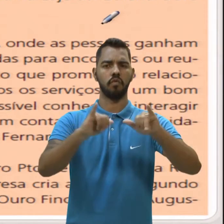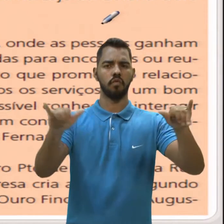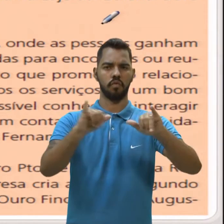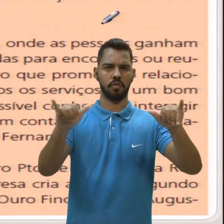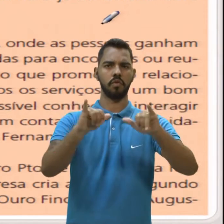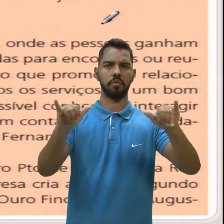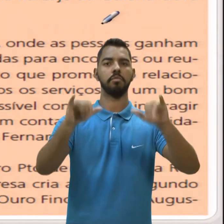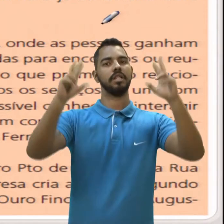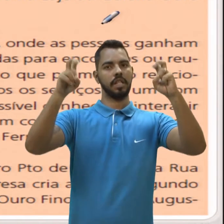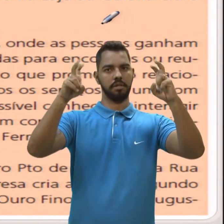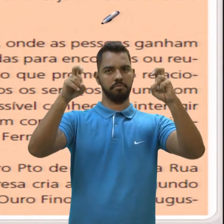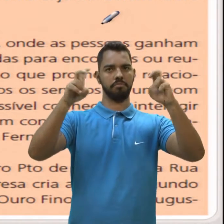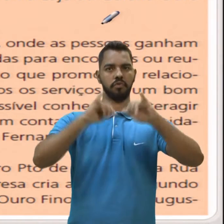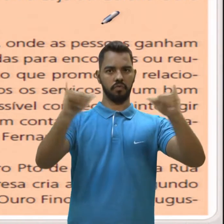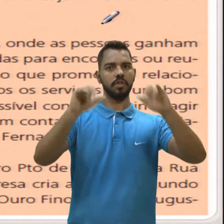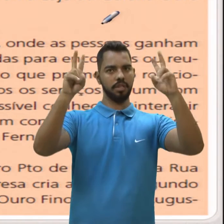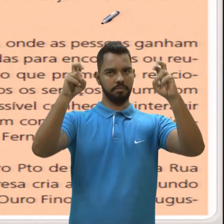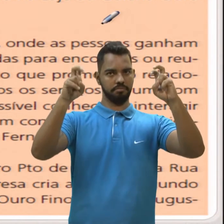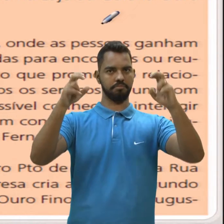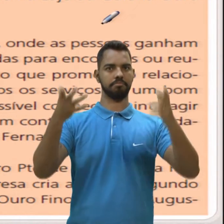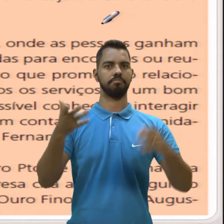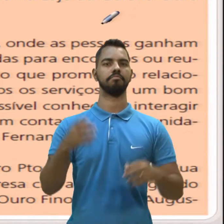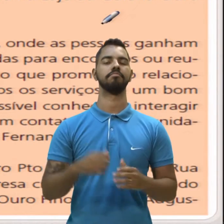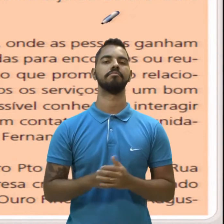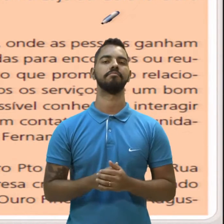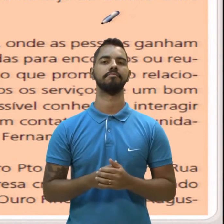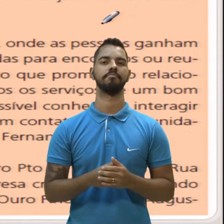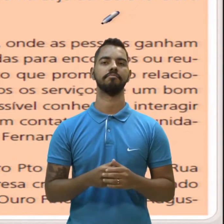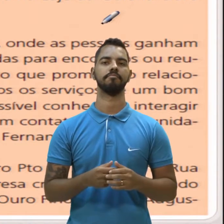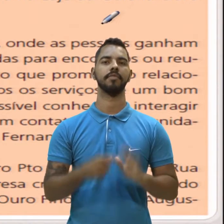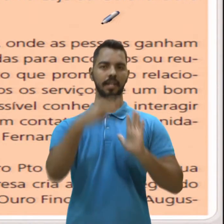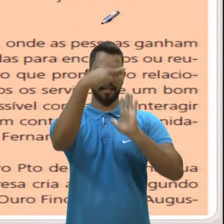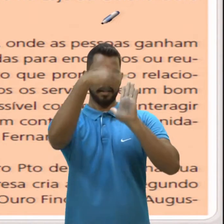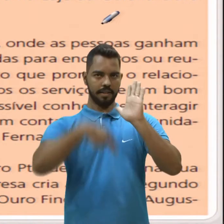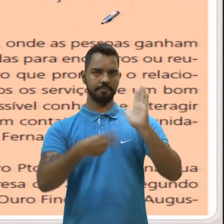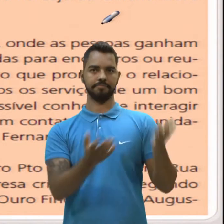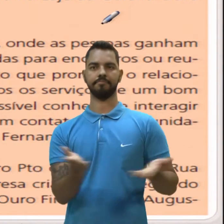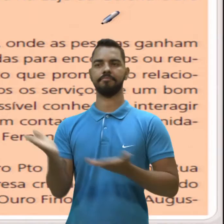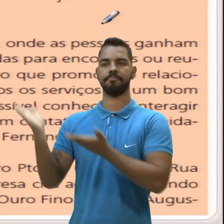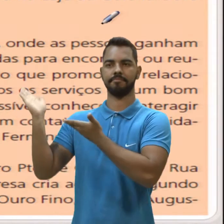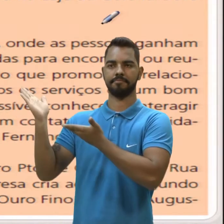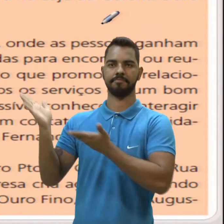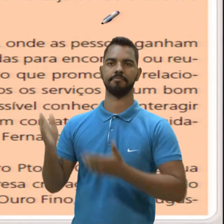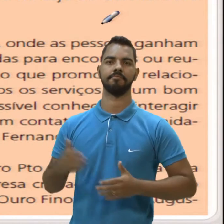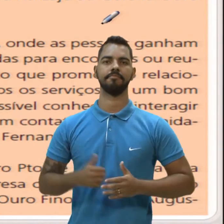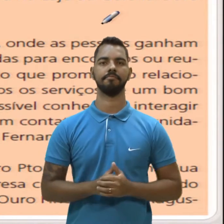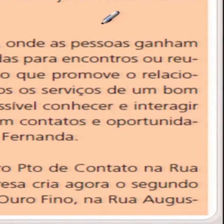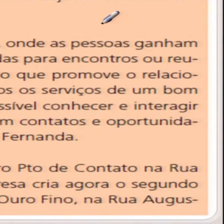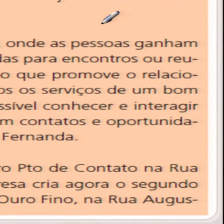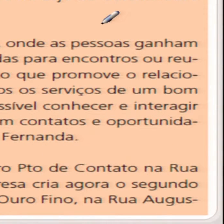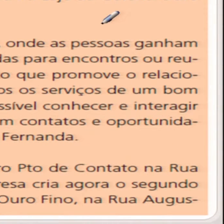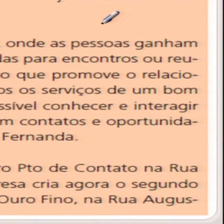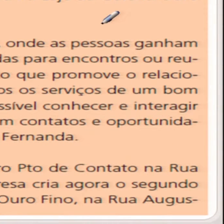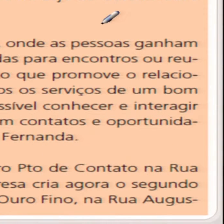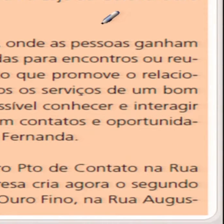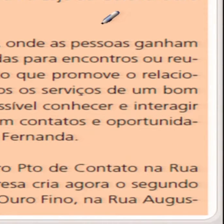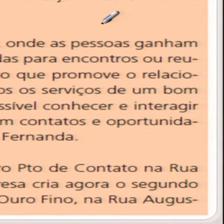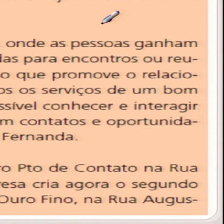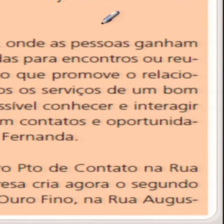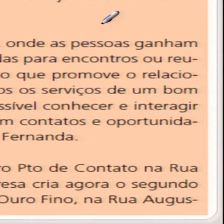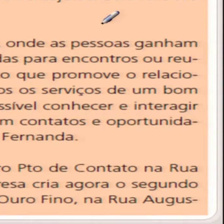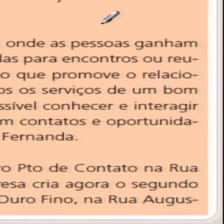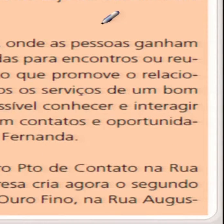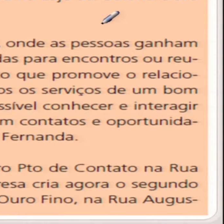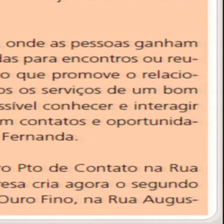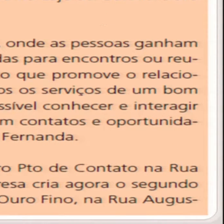Aqui nós temos um release onde vai, na verdade, informar o indivíduo